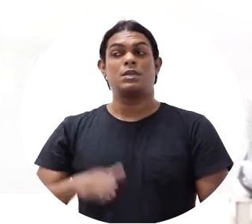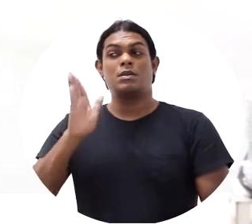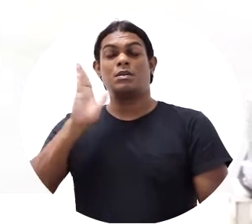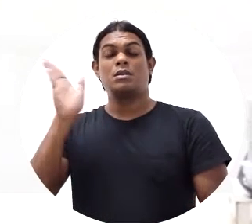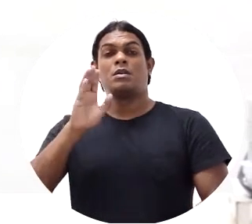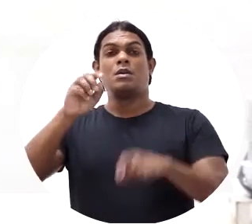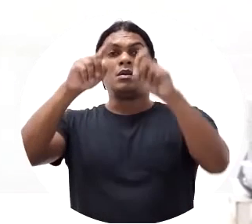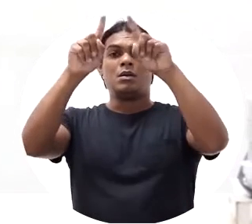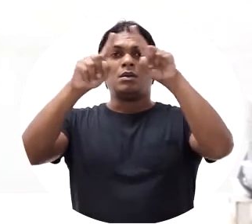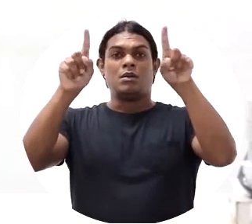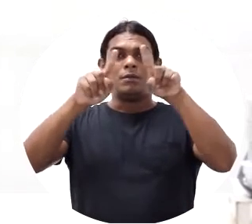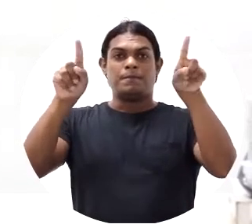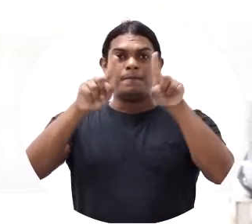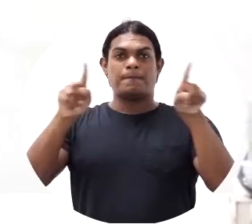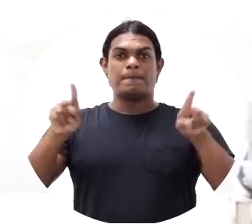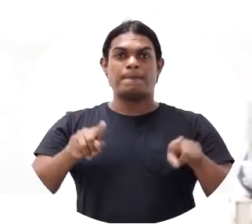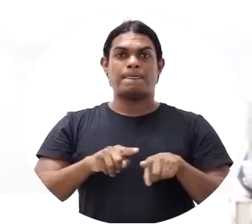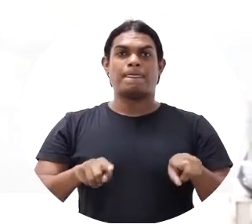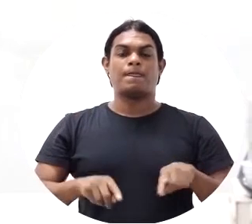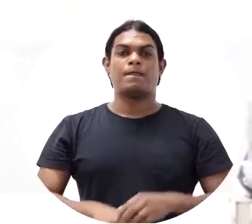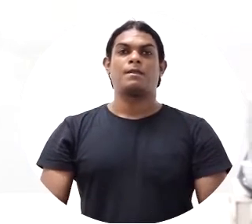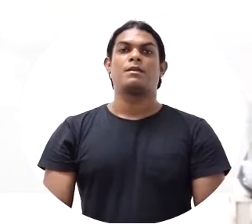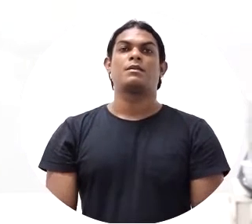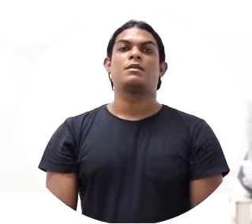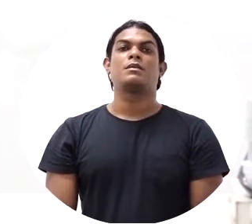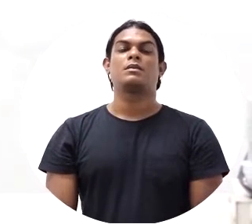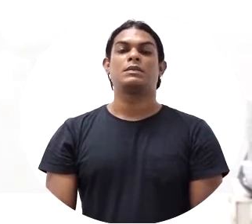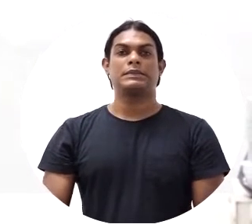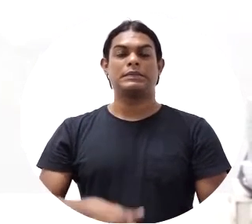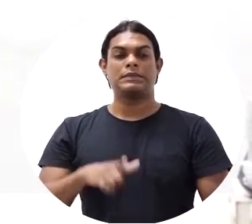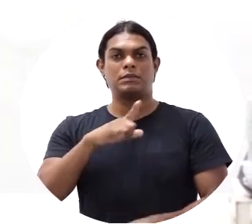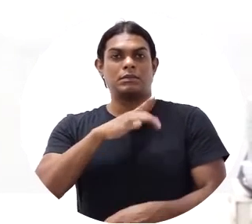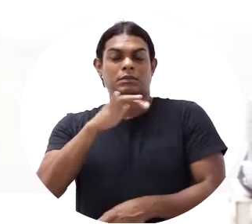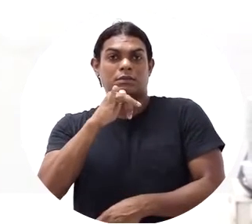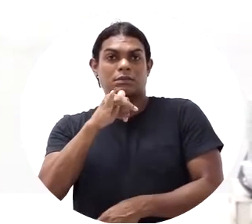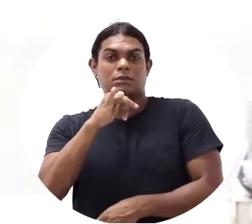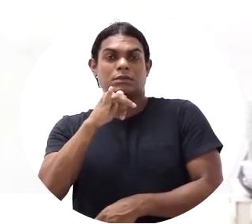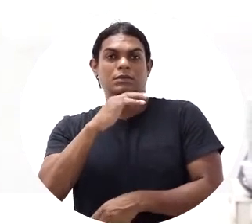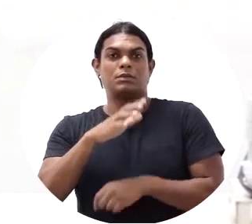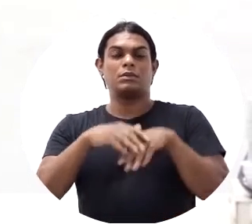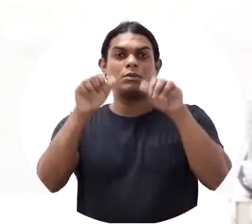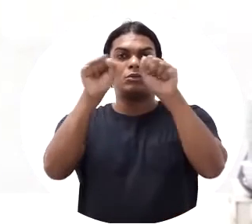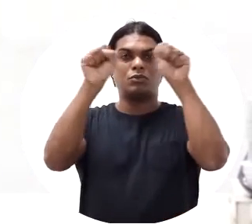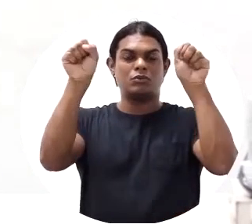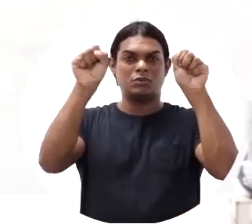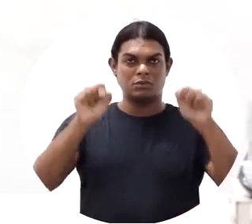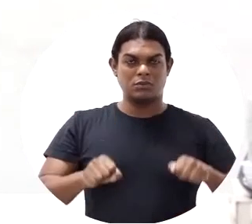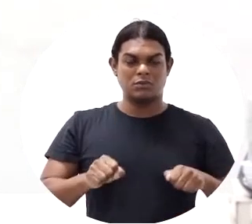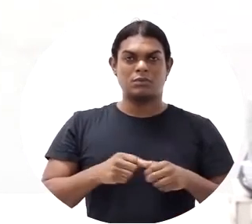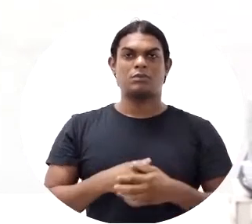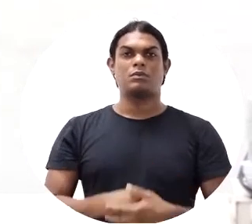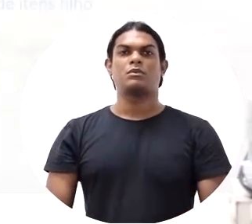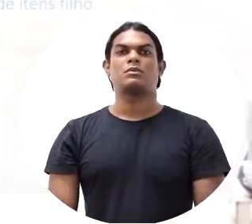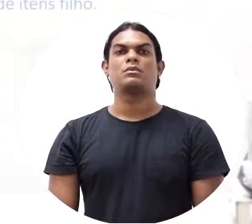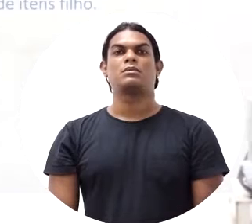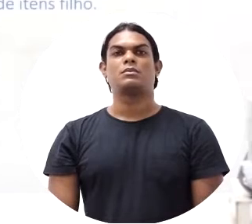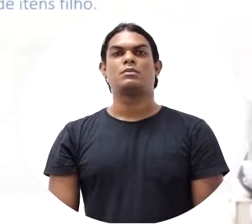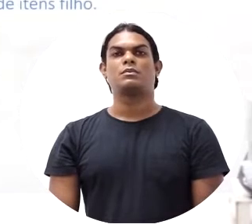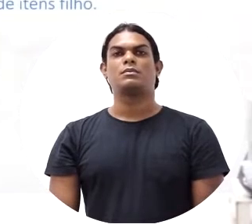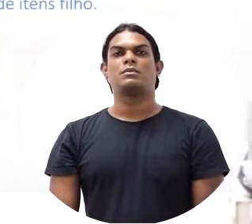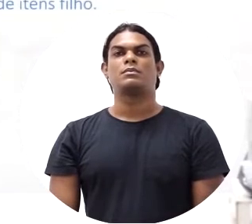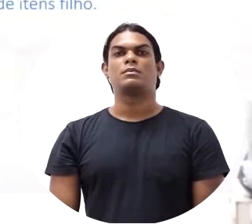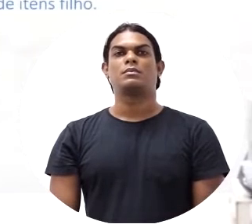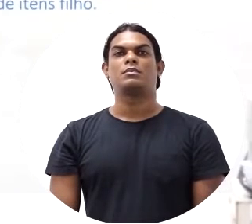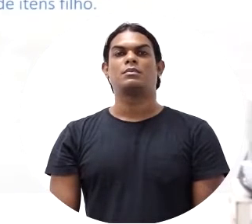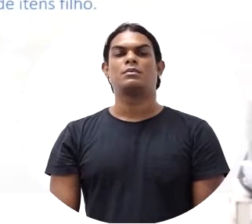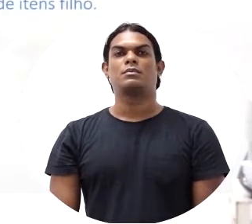Nesse diagrama, aí eu trago um exemplo dos sistemas filho, dos sistemas pai e do que gera o final. Ao